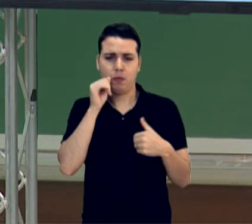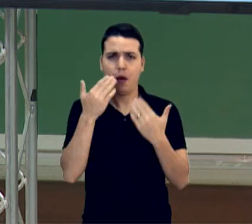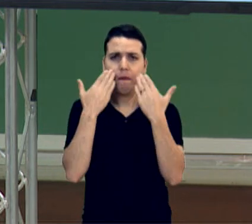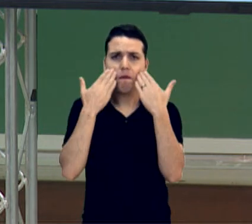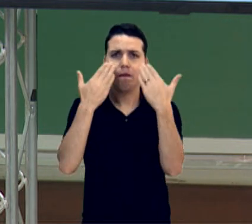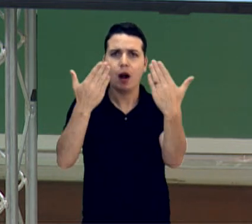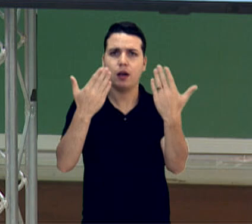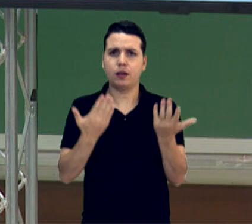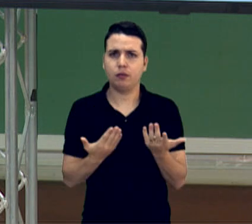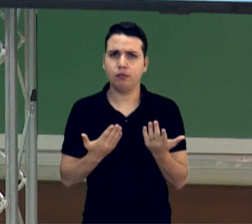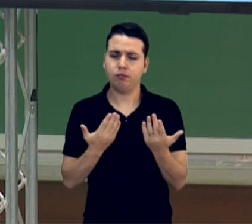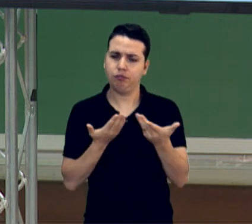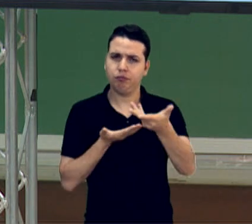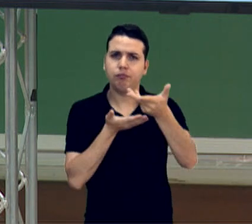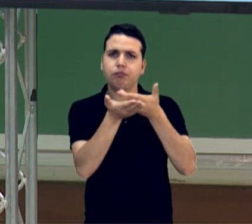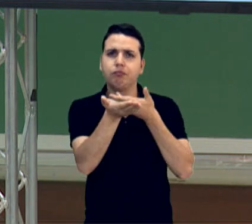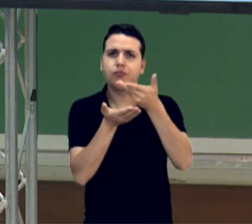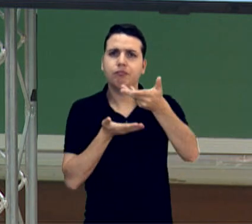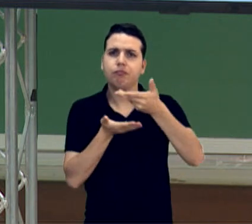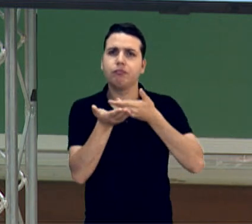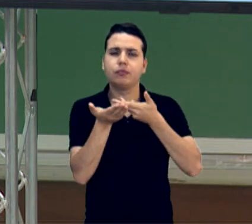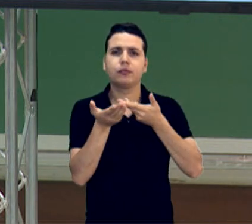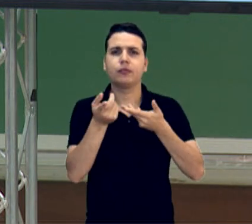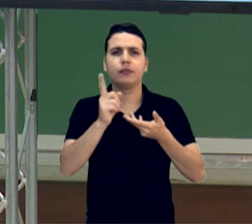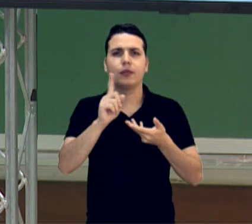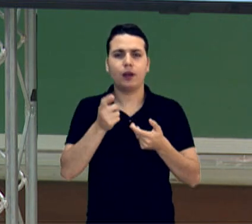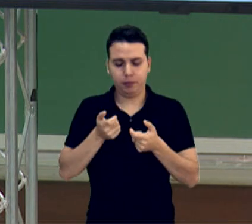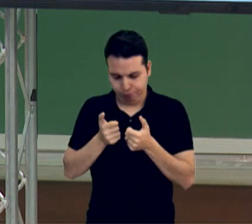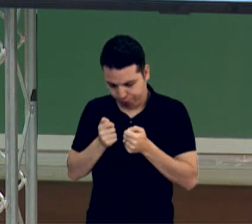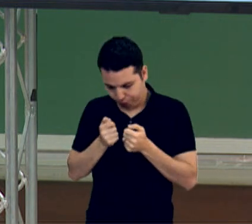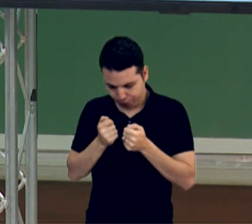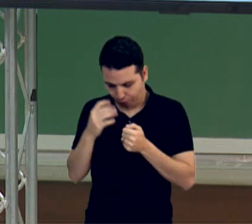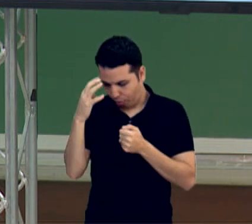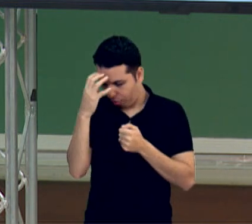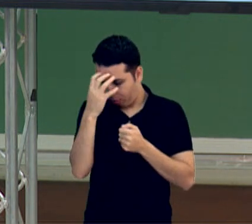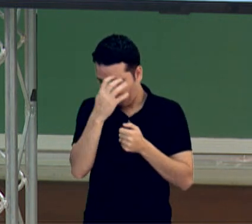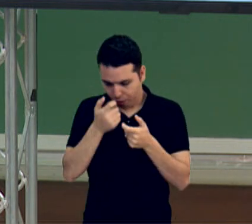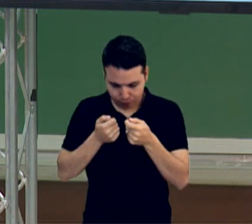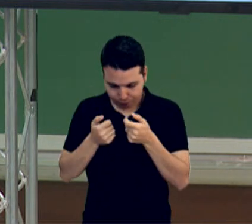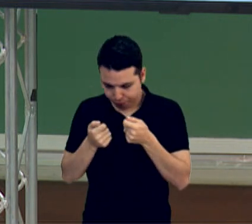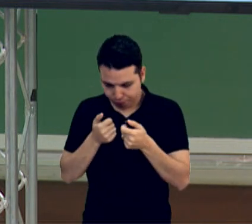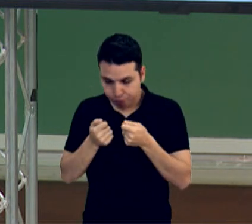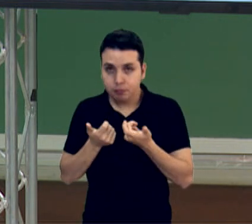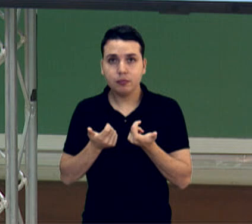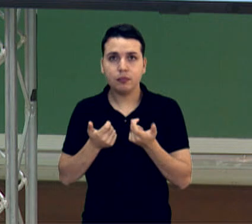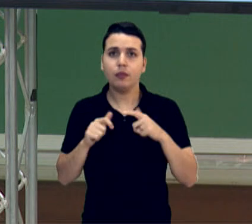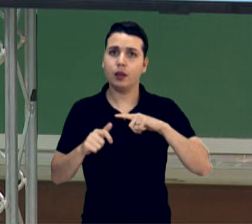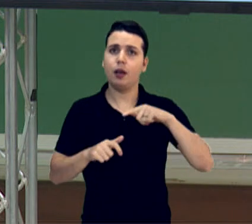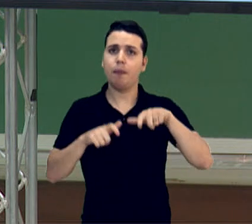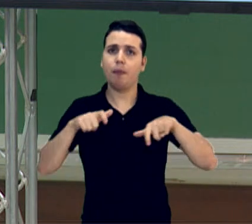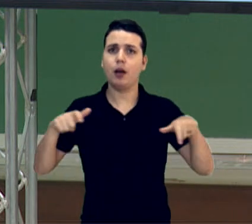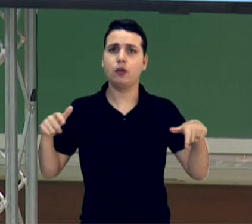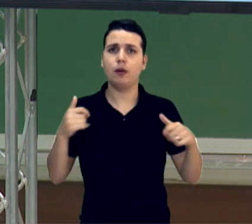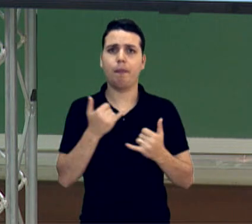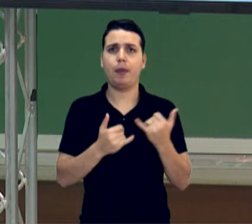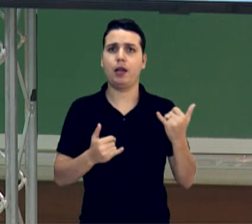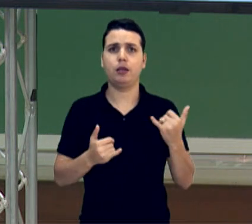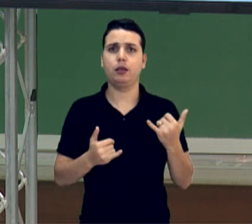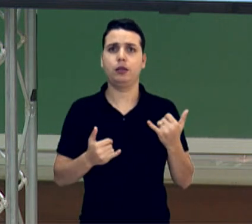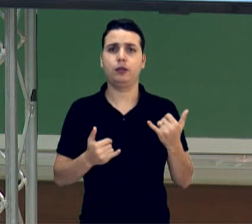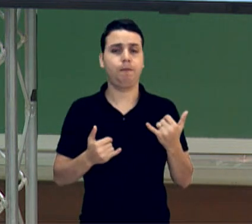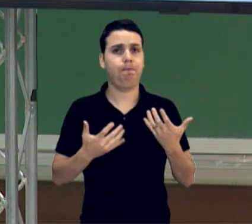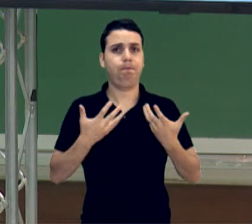você, em vez de trocarmos uma ideia, não, fica se distraindo o tempo todo. Tem pessoas que são intolerantes a